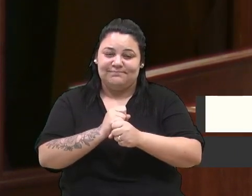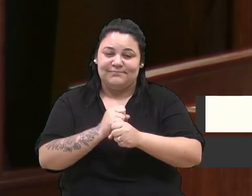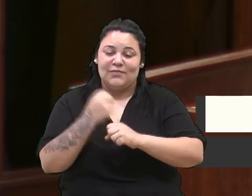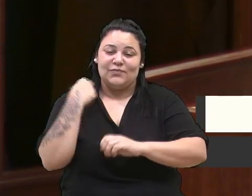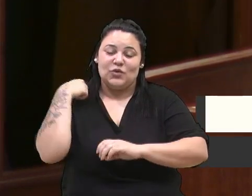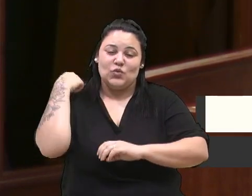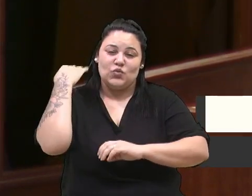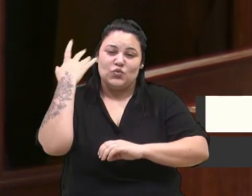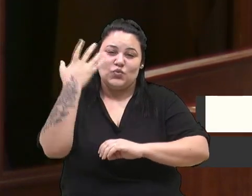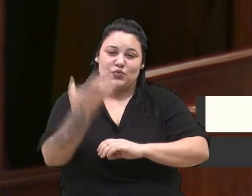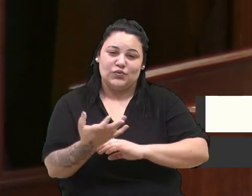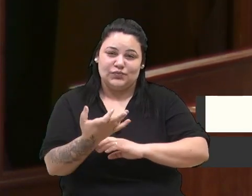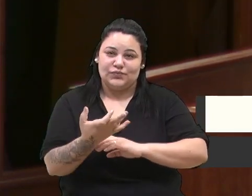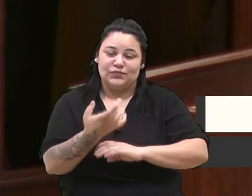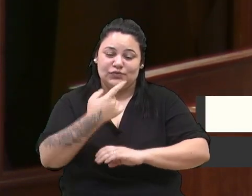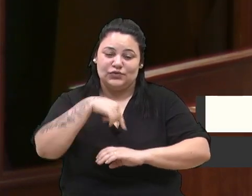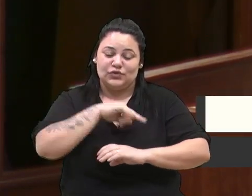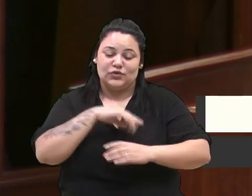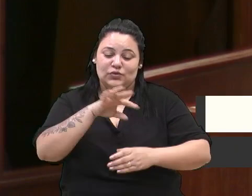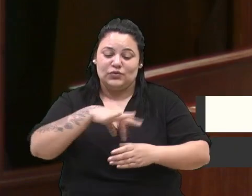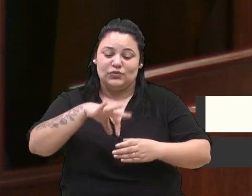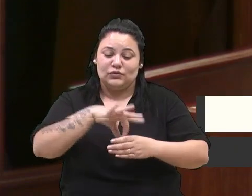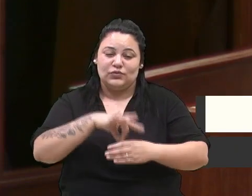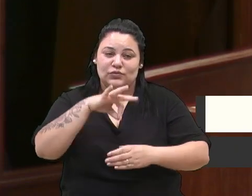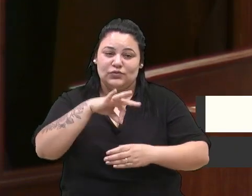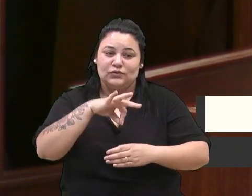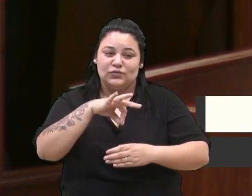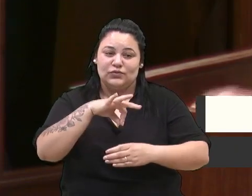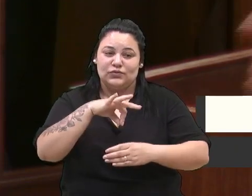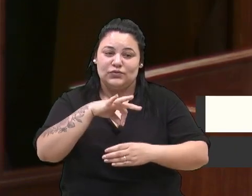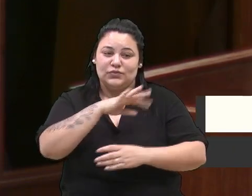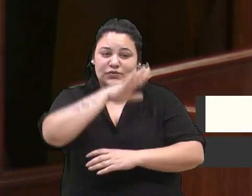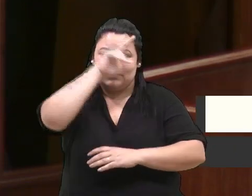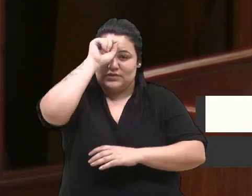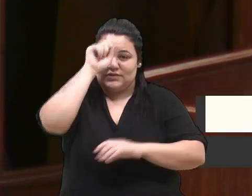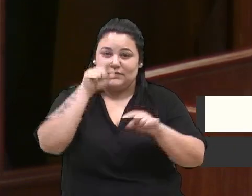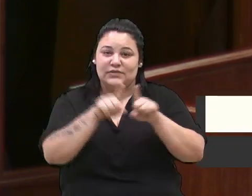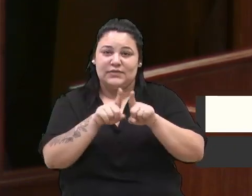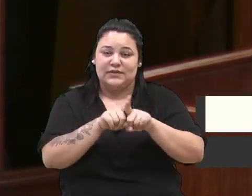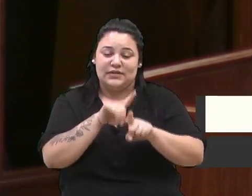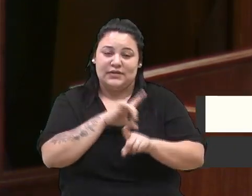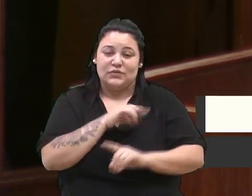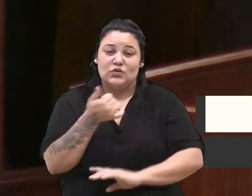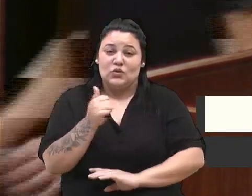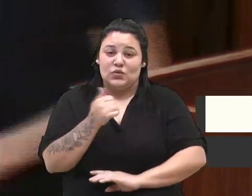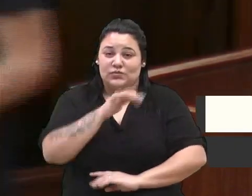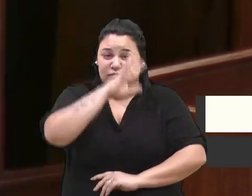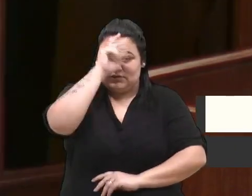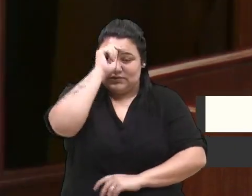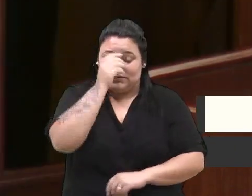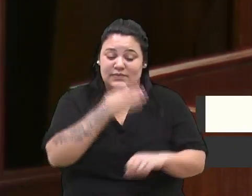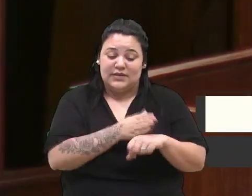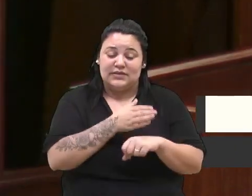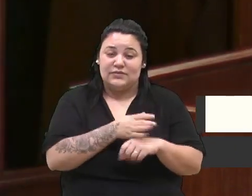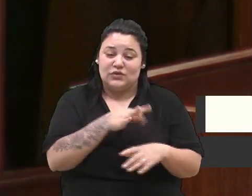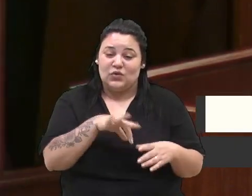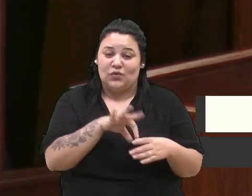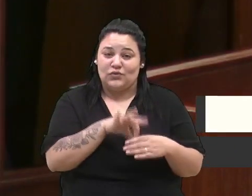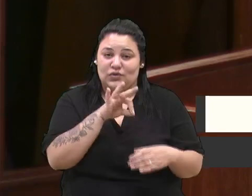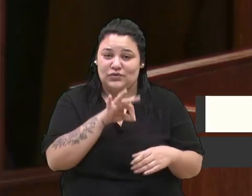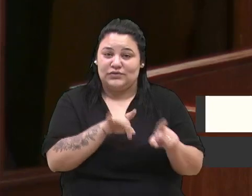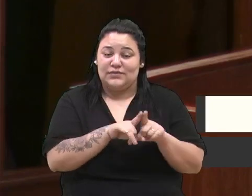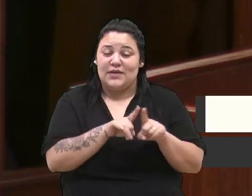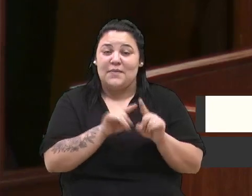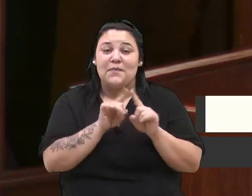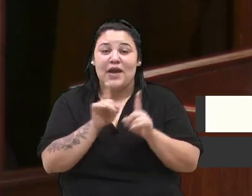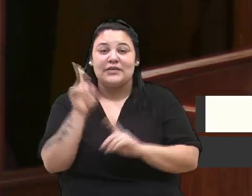nosso consórcio de municípios, onde nós temos 11 municípios que fazem parte do consórcio, mas